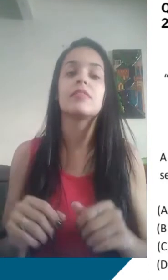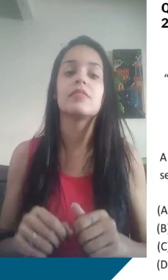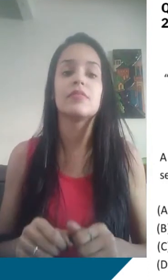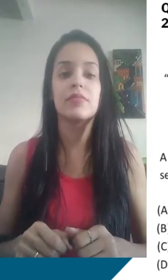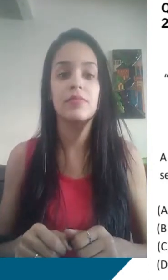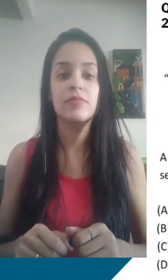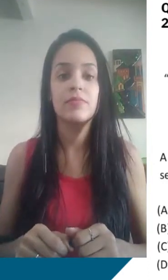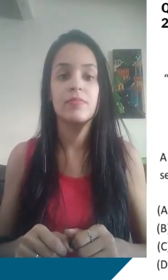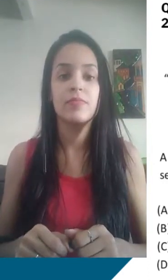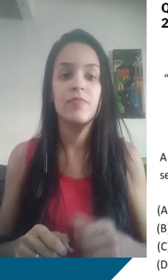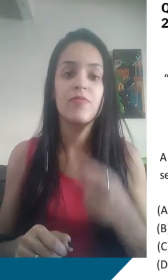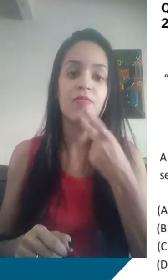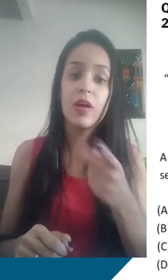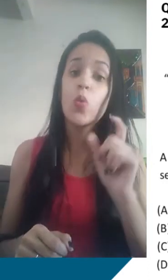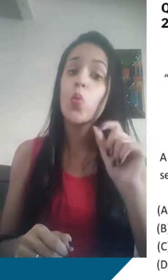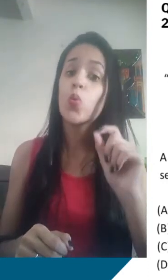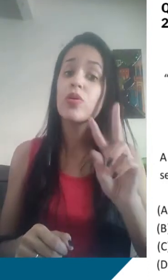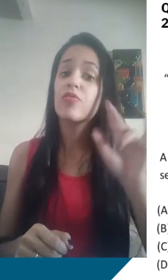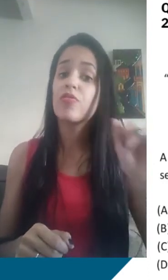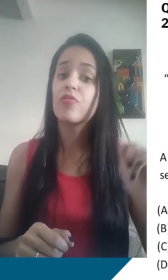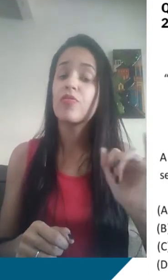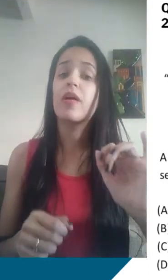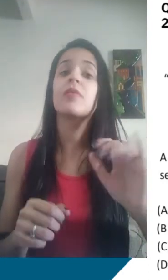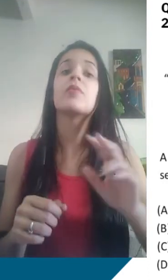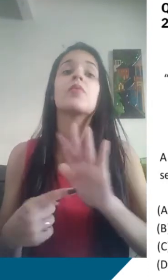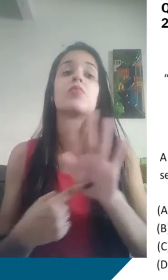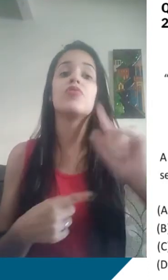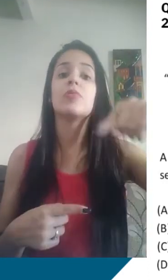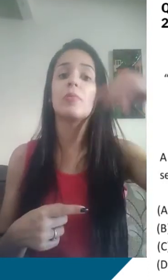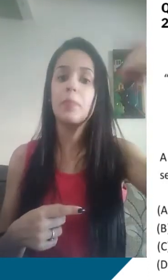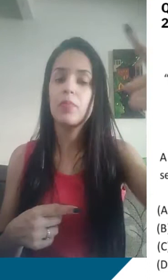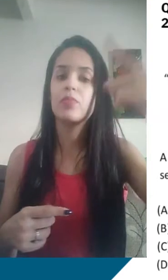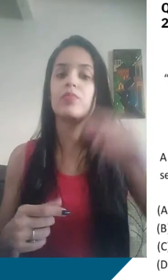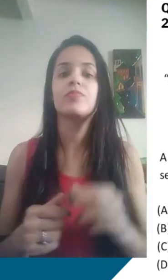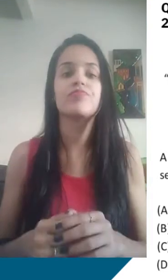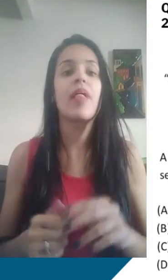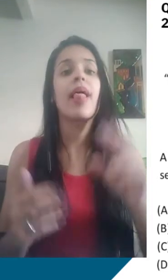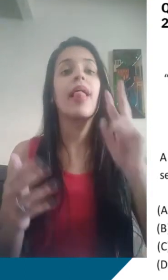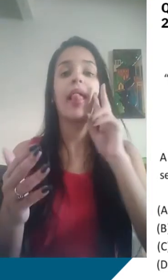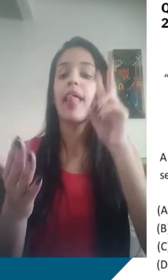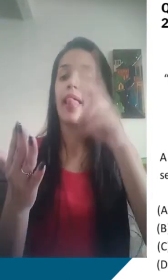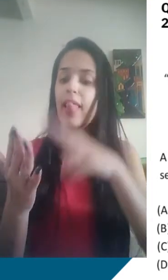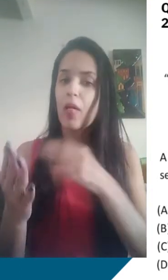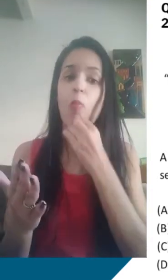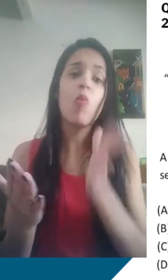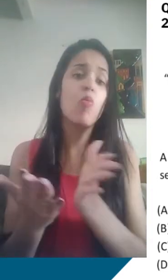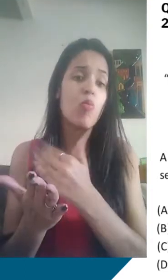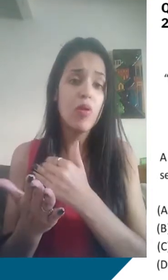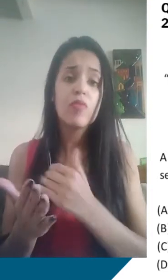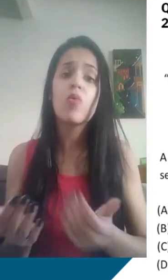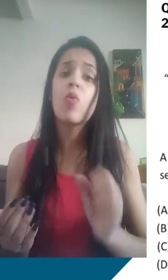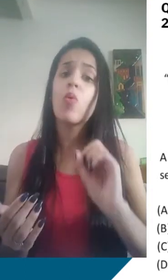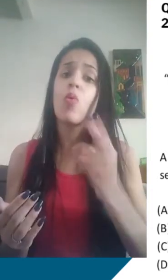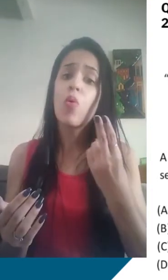está apresentado na sequência, ler um bom livro ou usar um machado. Das opções incorretas A, B